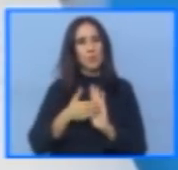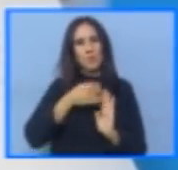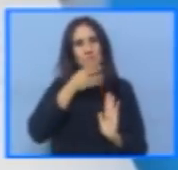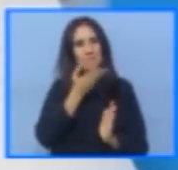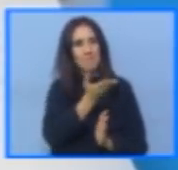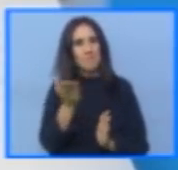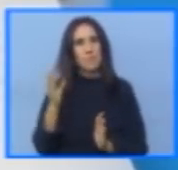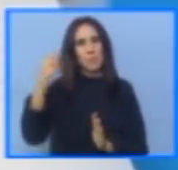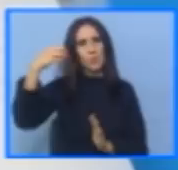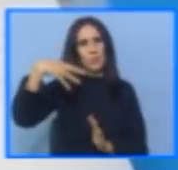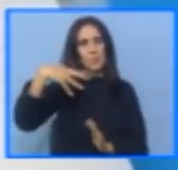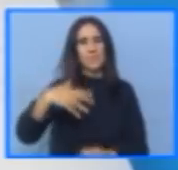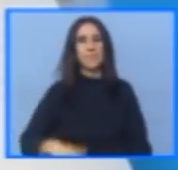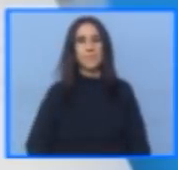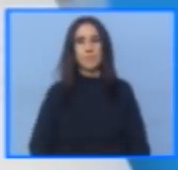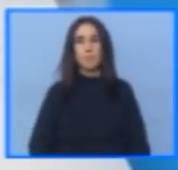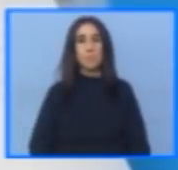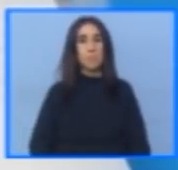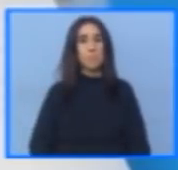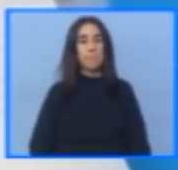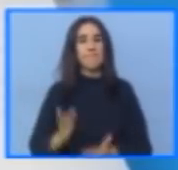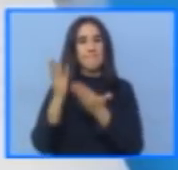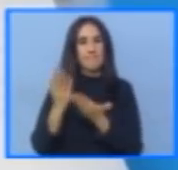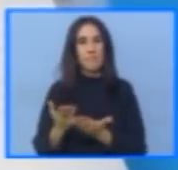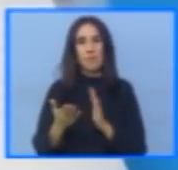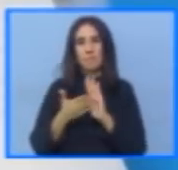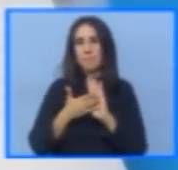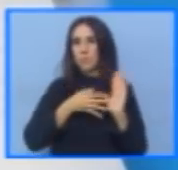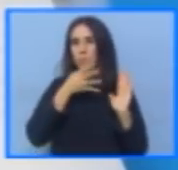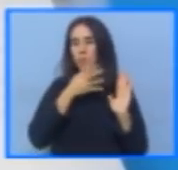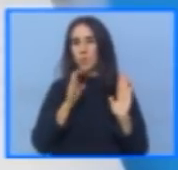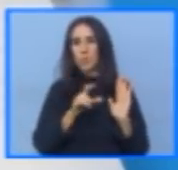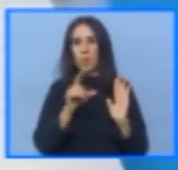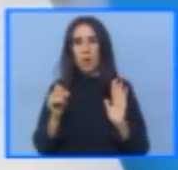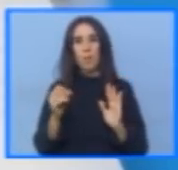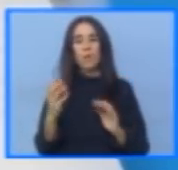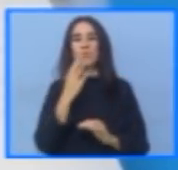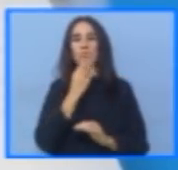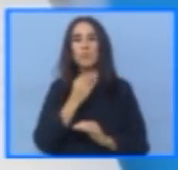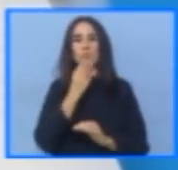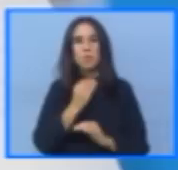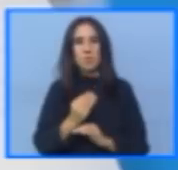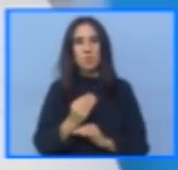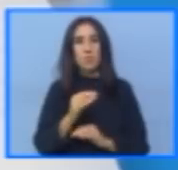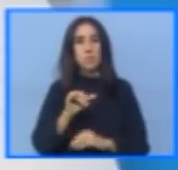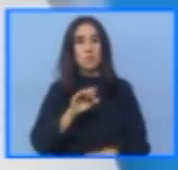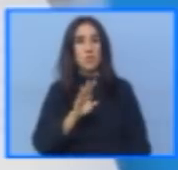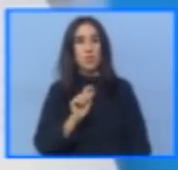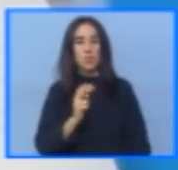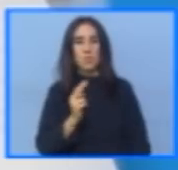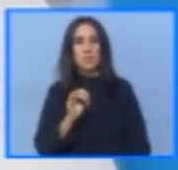da luz. E foi este o testemunho de João quando os judeus lhe enviaram de